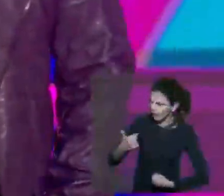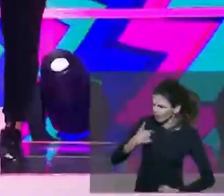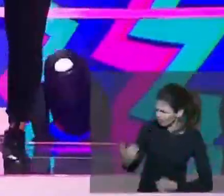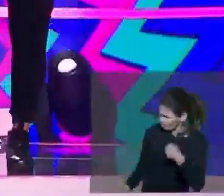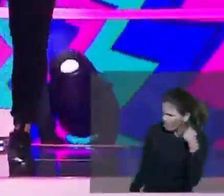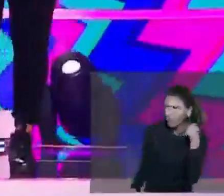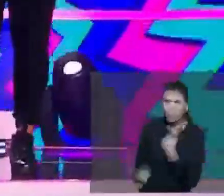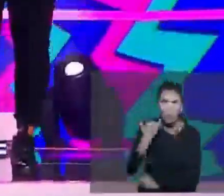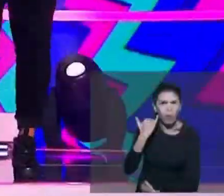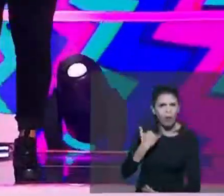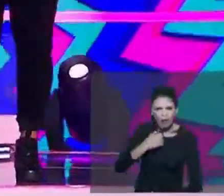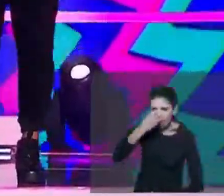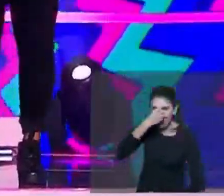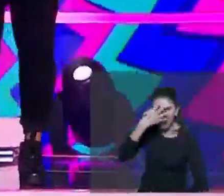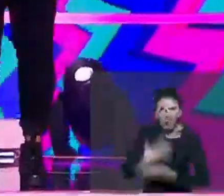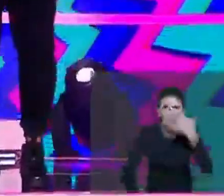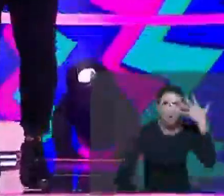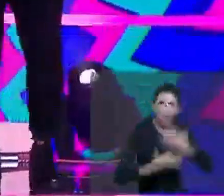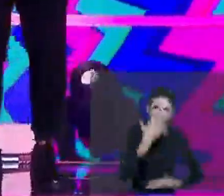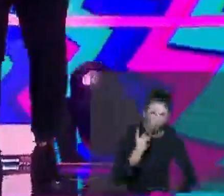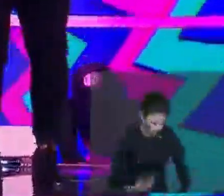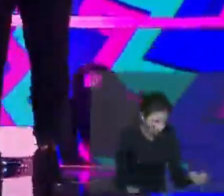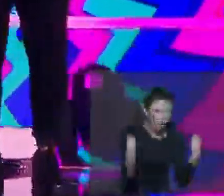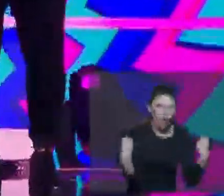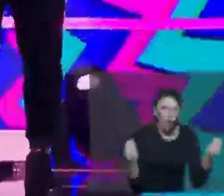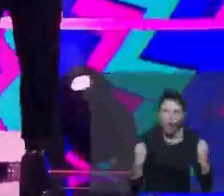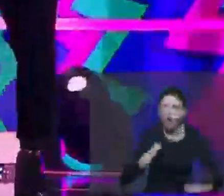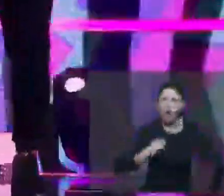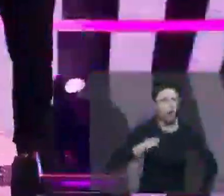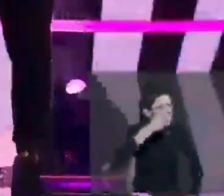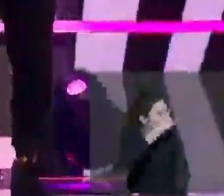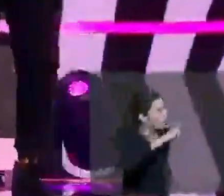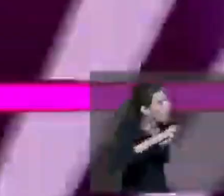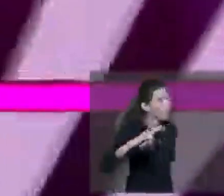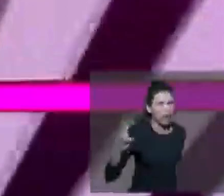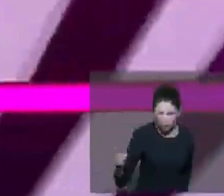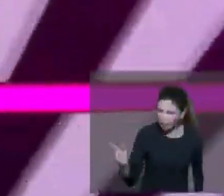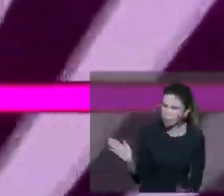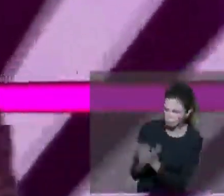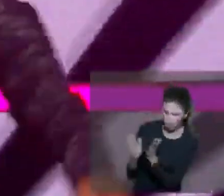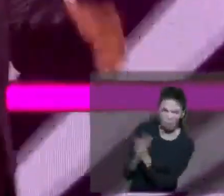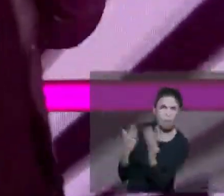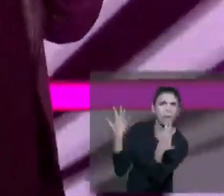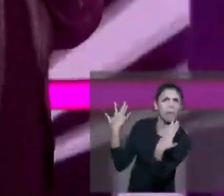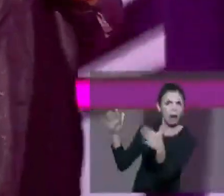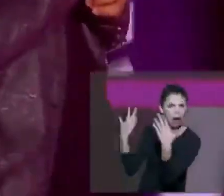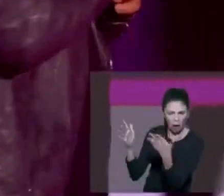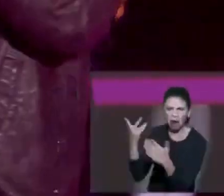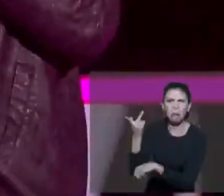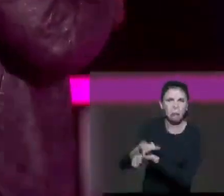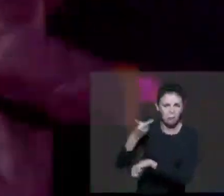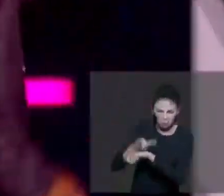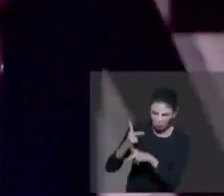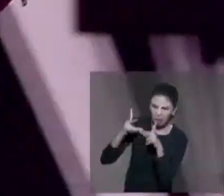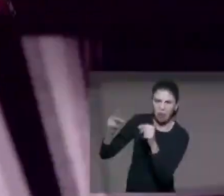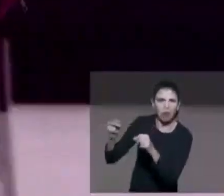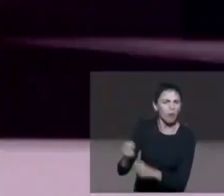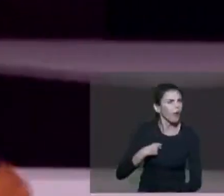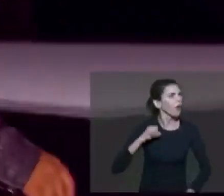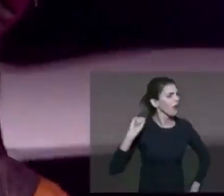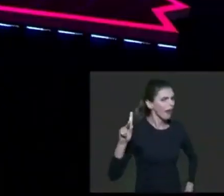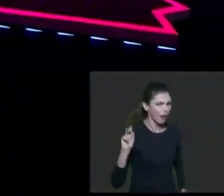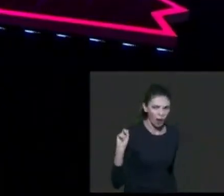cheia. Tô me vendo, pode crer. Você merece